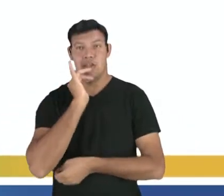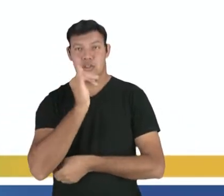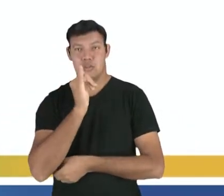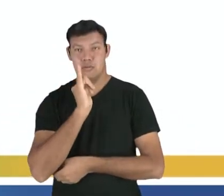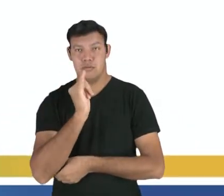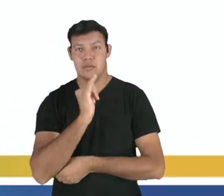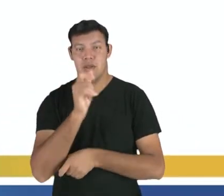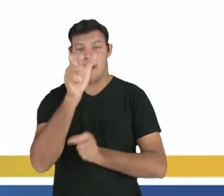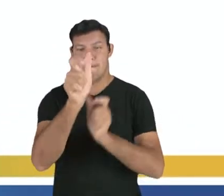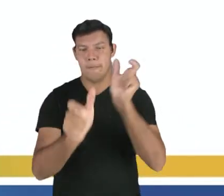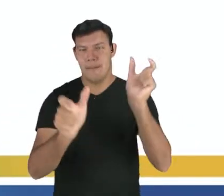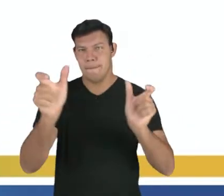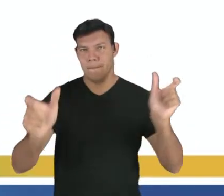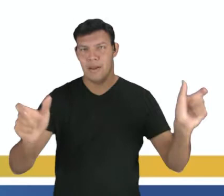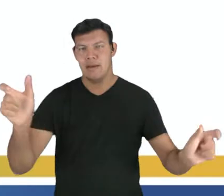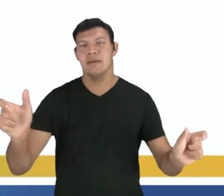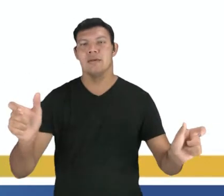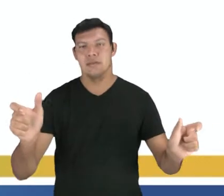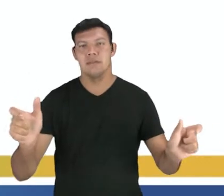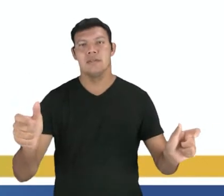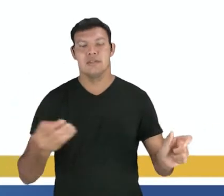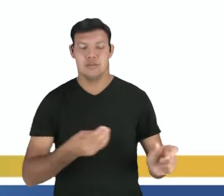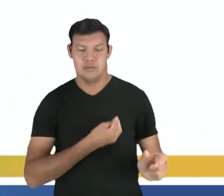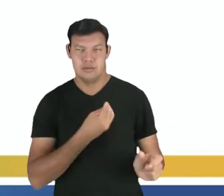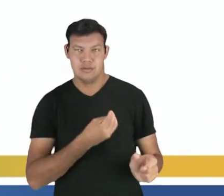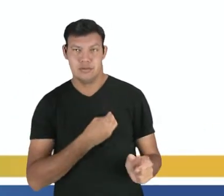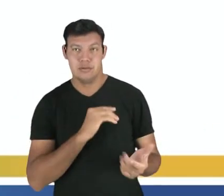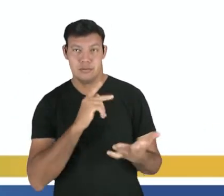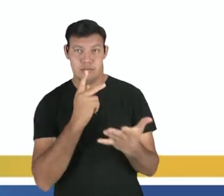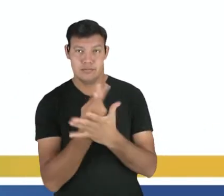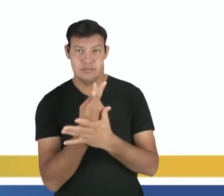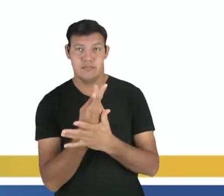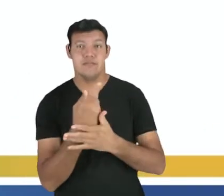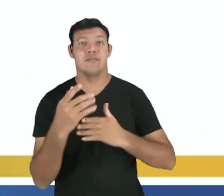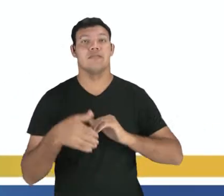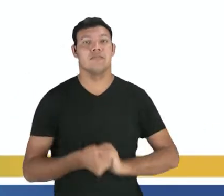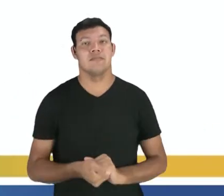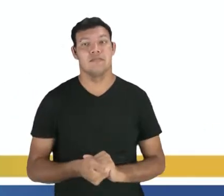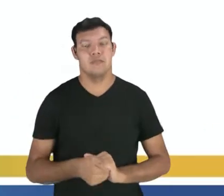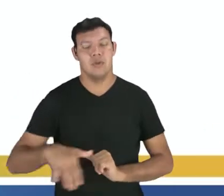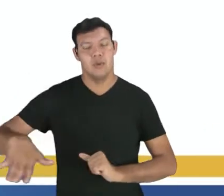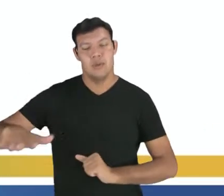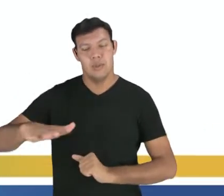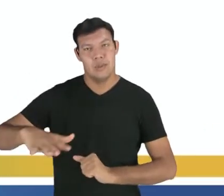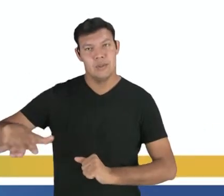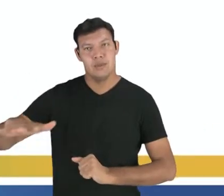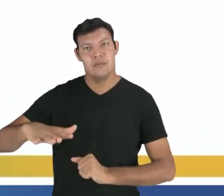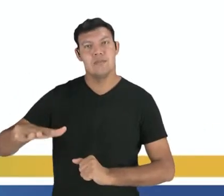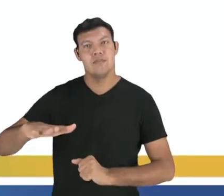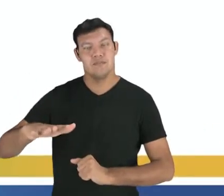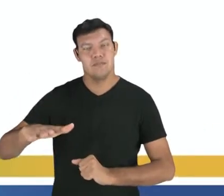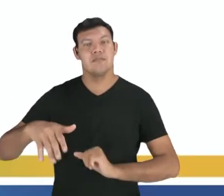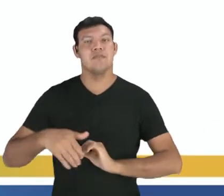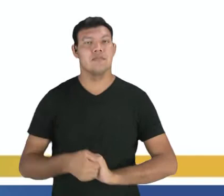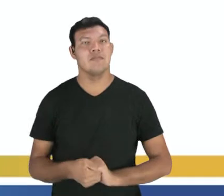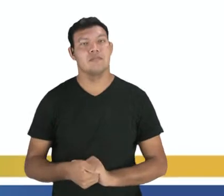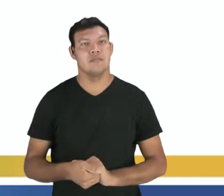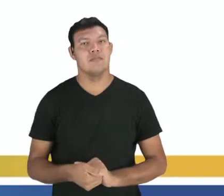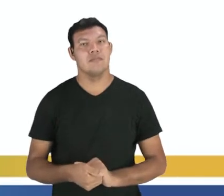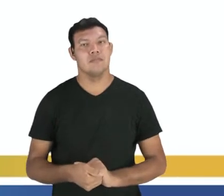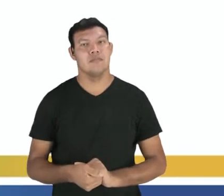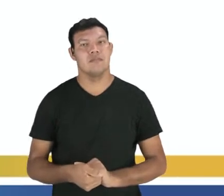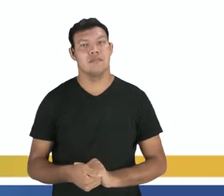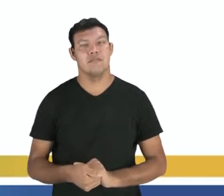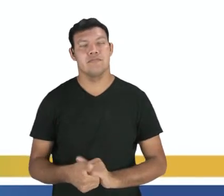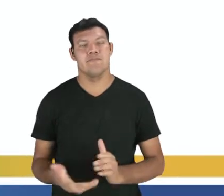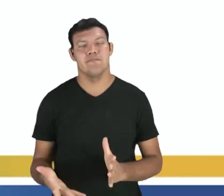aconte personagens que vivenciem os fatos narrados um espaço em que se ambiente a história